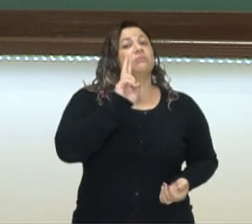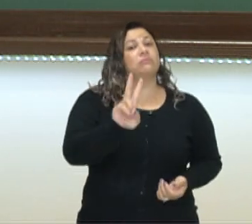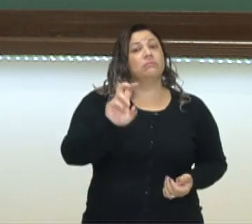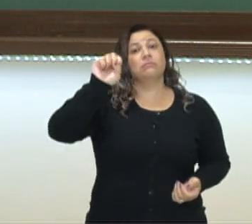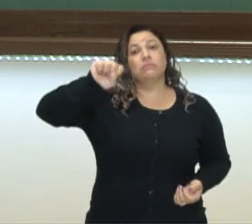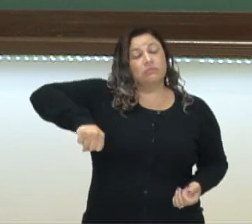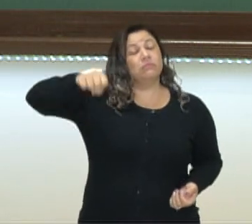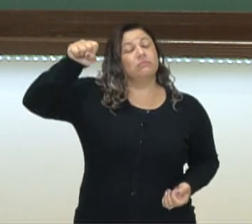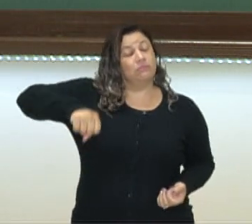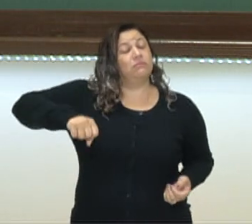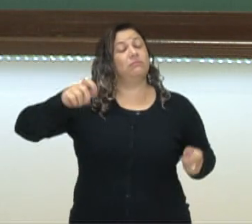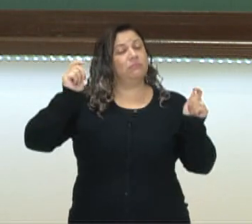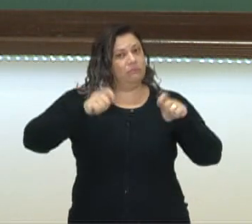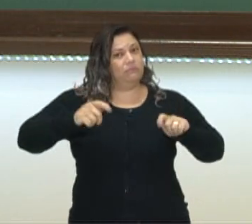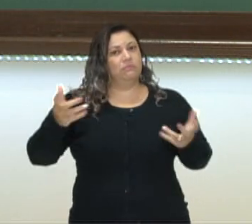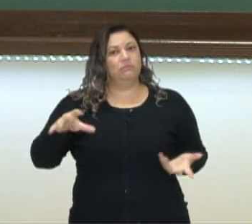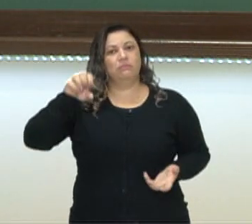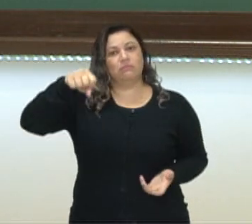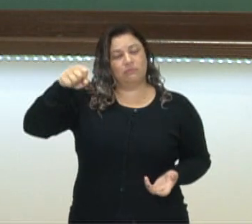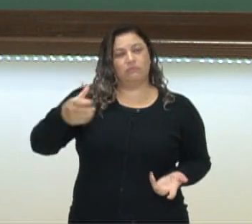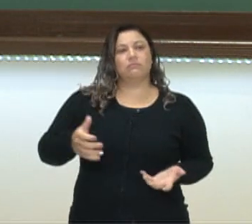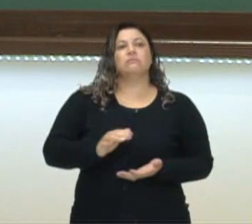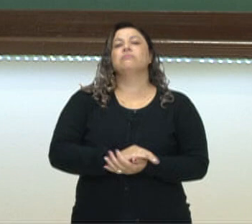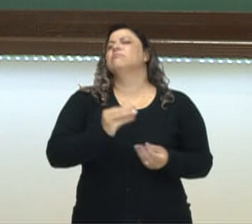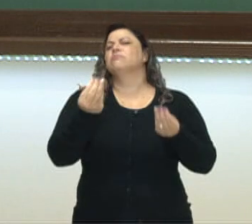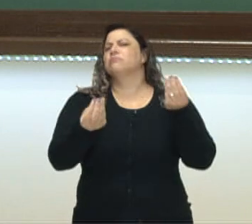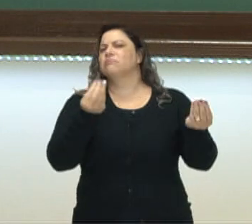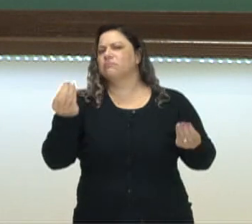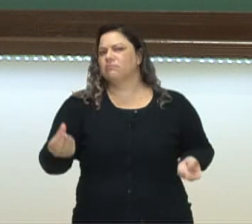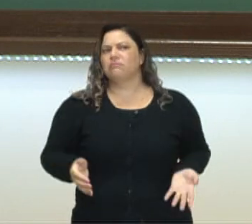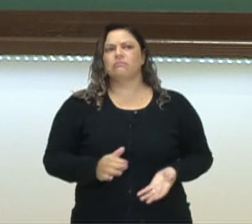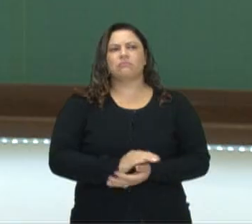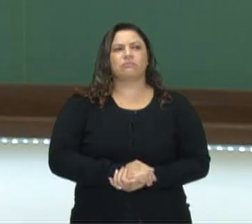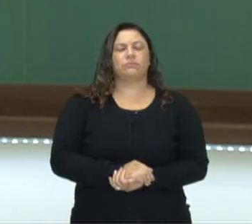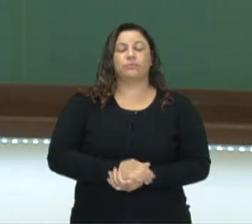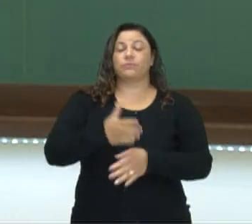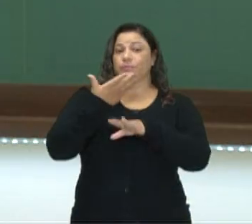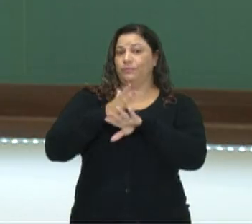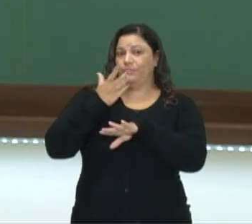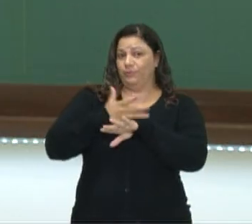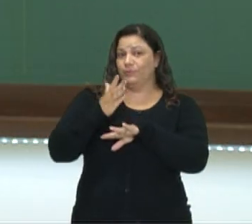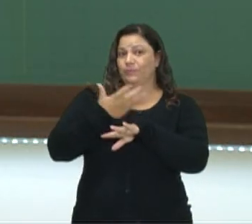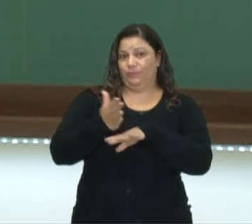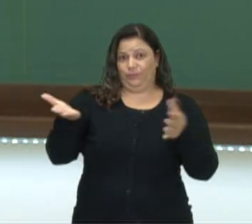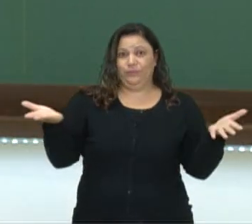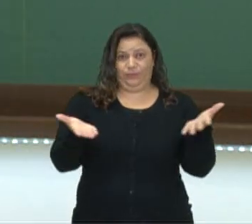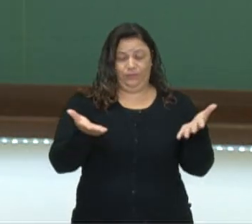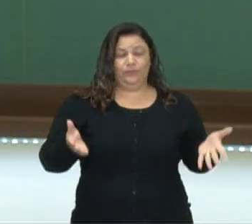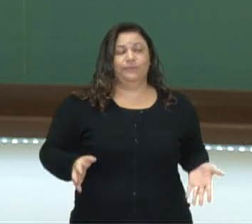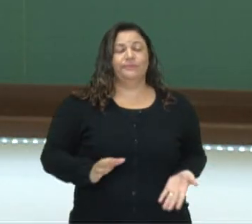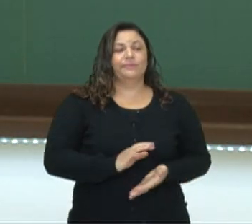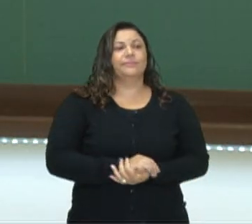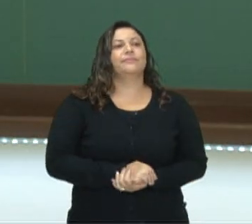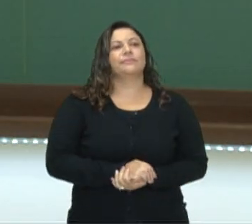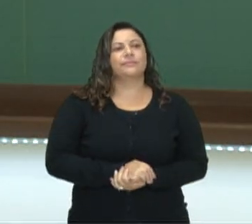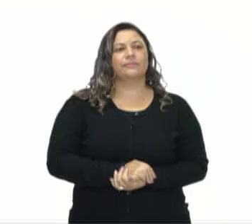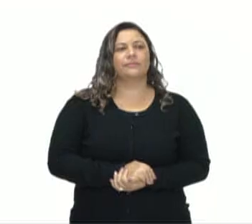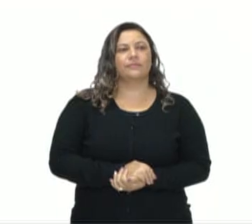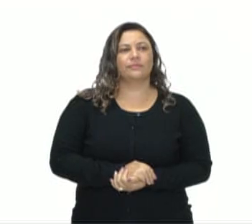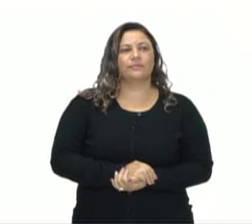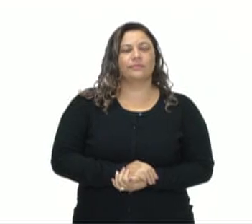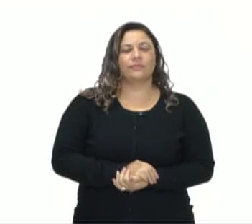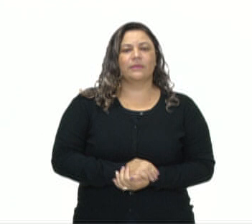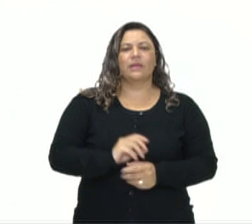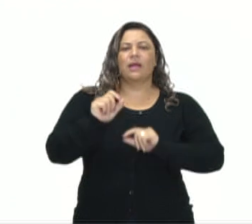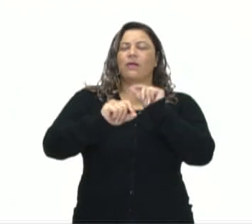Sim, é possível. Como? Vamos ver aqui, ó. Vamos praticar. Vamos fazer isso na prática. Efetue